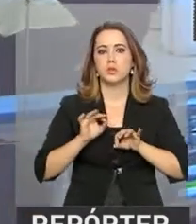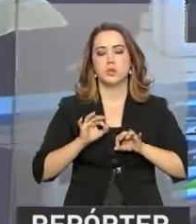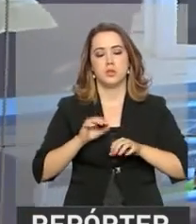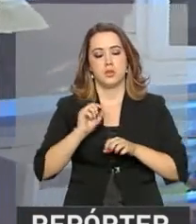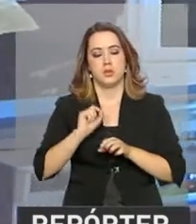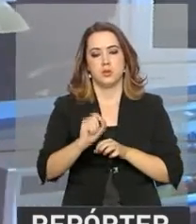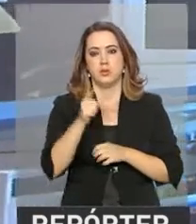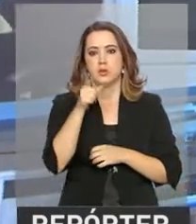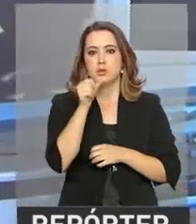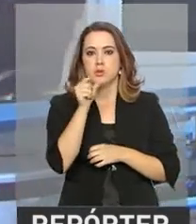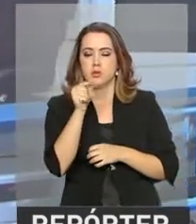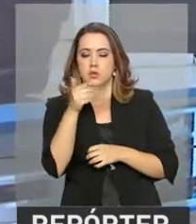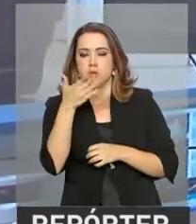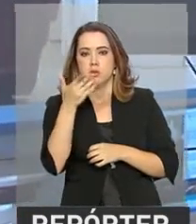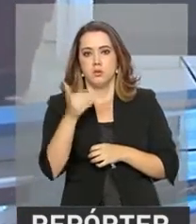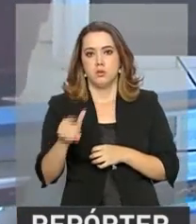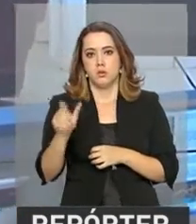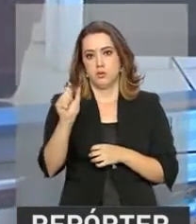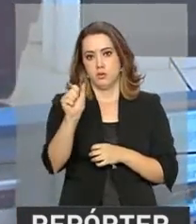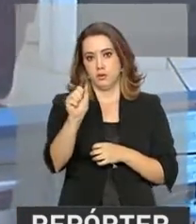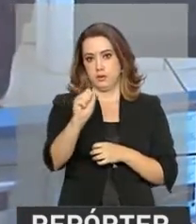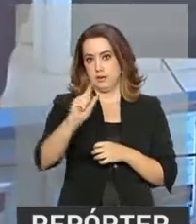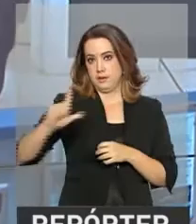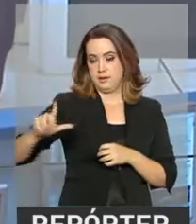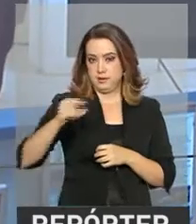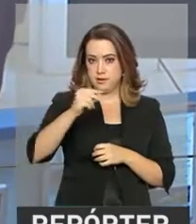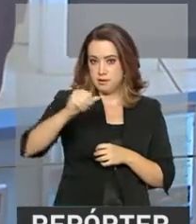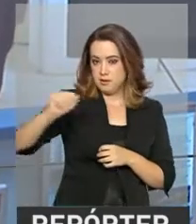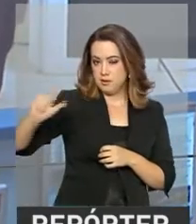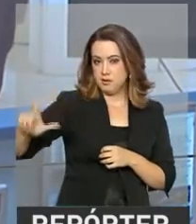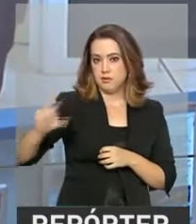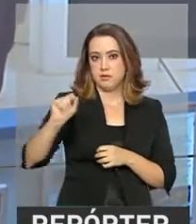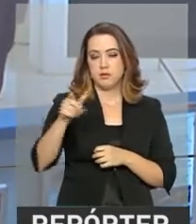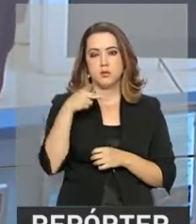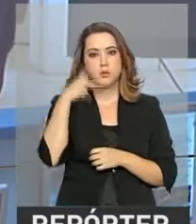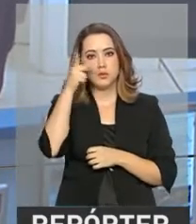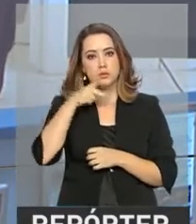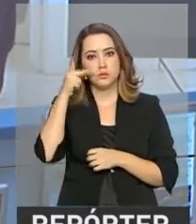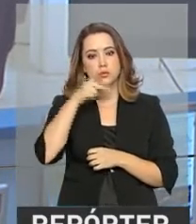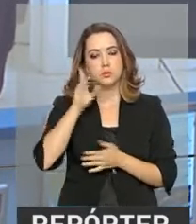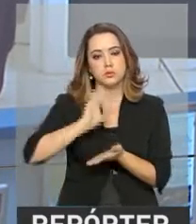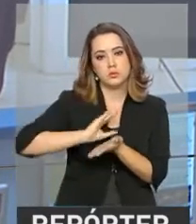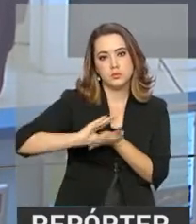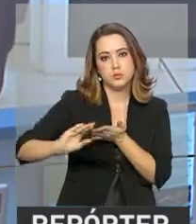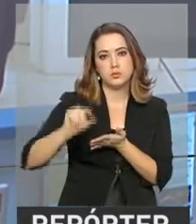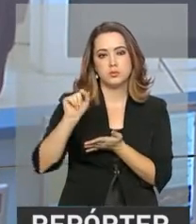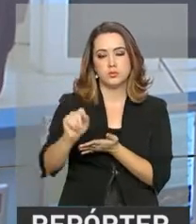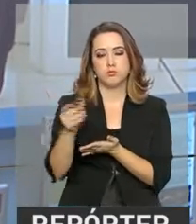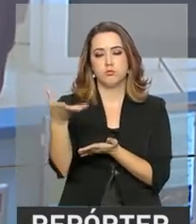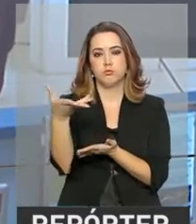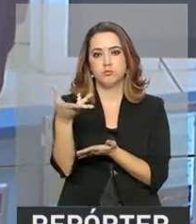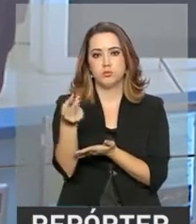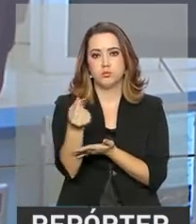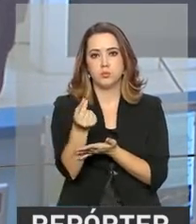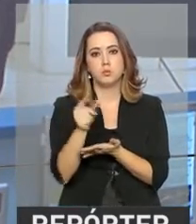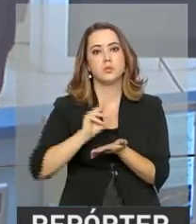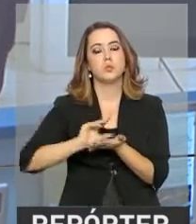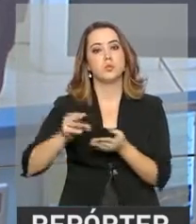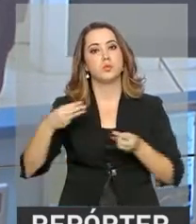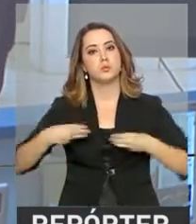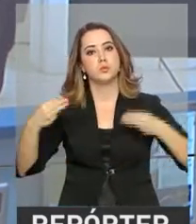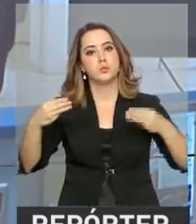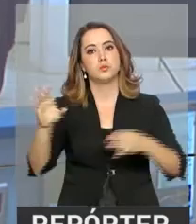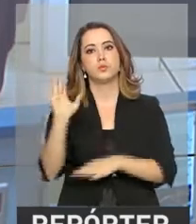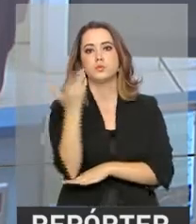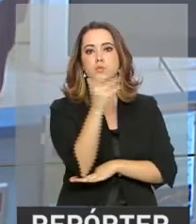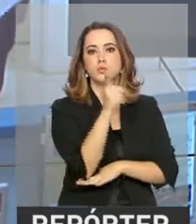para fornecimento de água potável na paraíba vai receber recursos do governo federal o repasse do ministério do meio ambiente será de